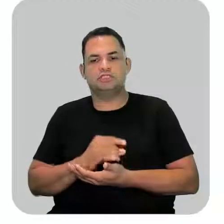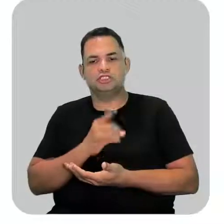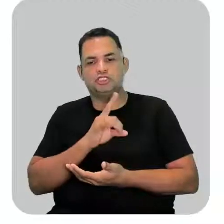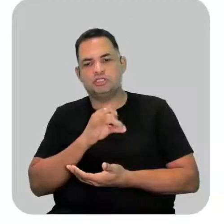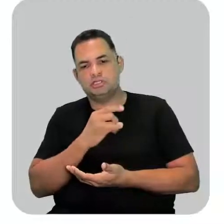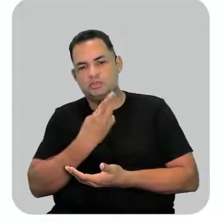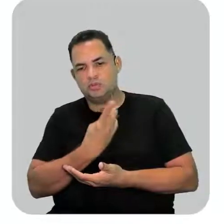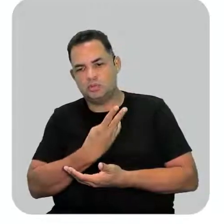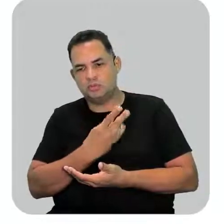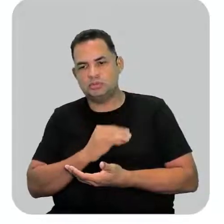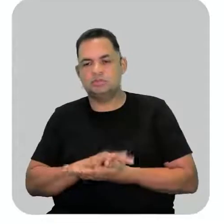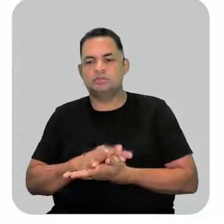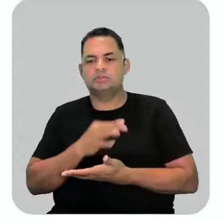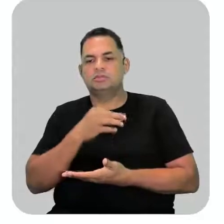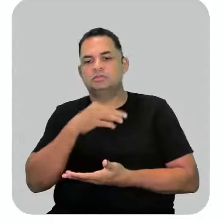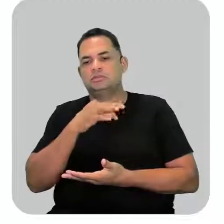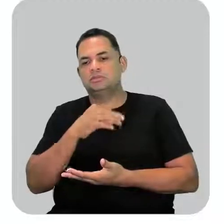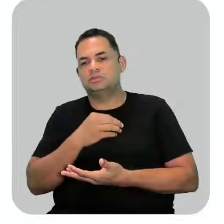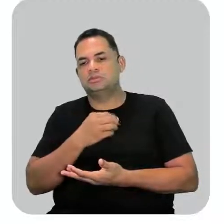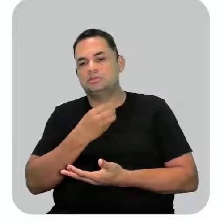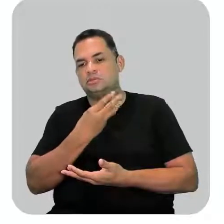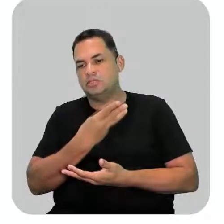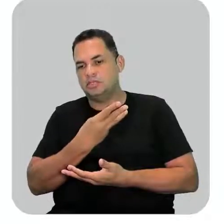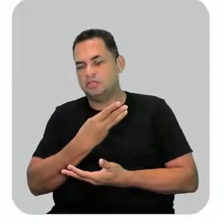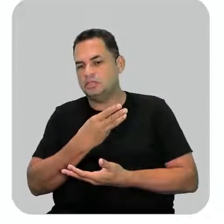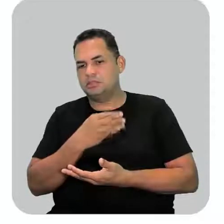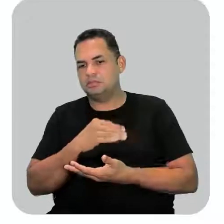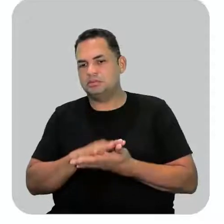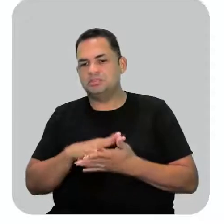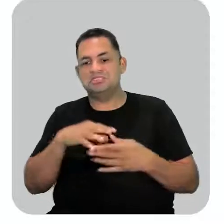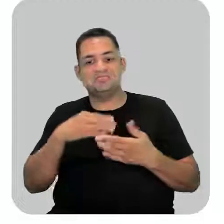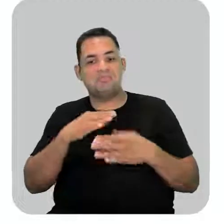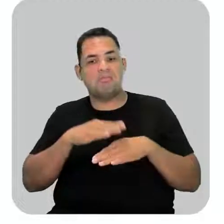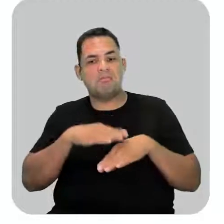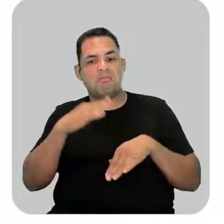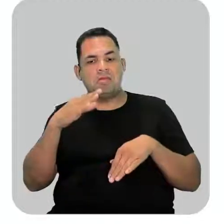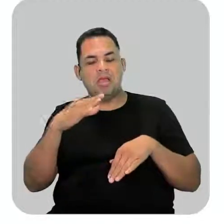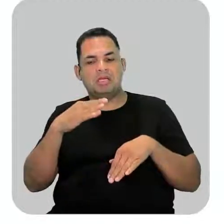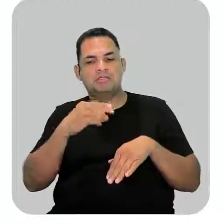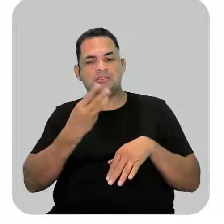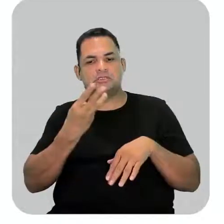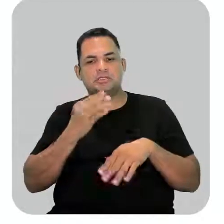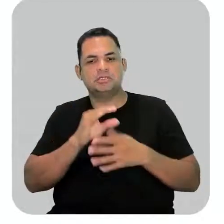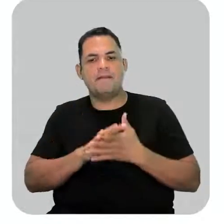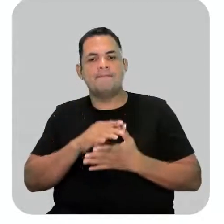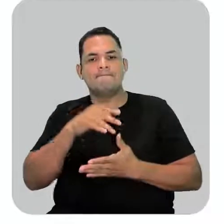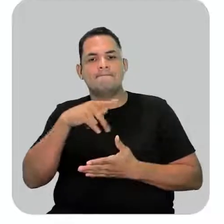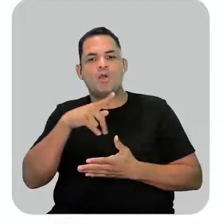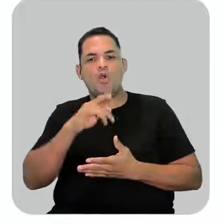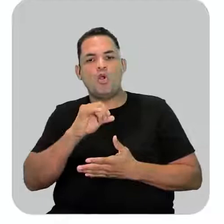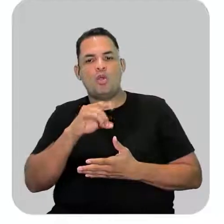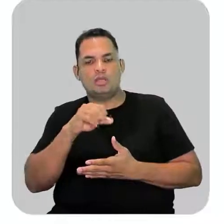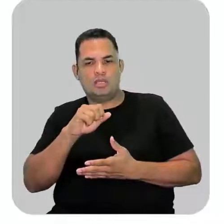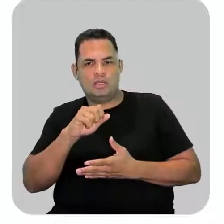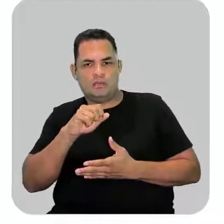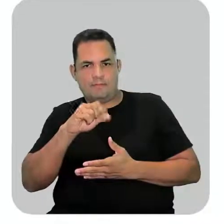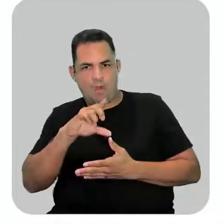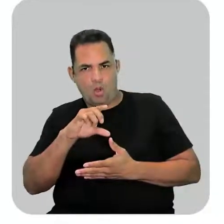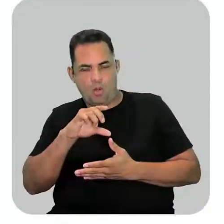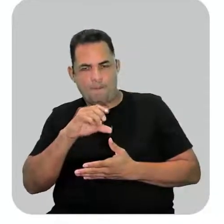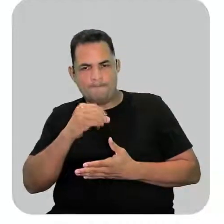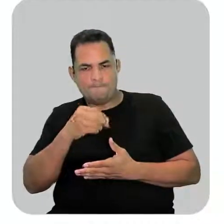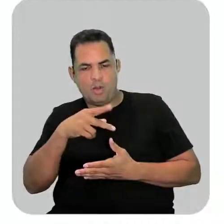ser tri é porque tem 3. E se tiver mais, aí você vai usar poli, que é de poliálcool. Nós também